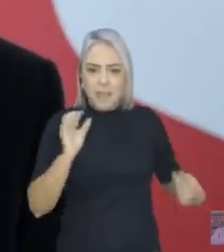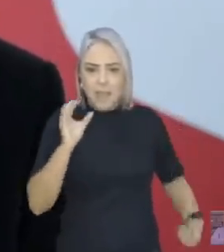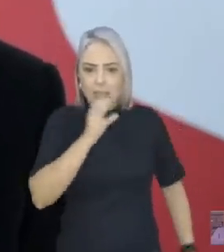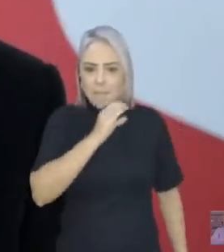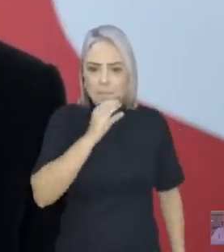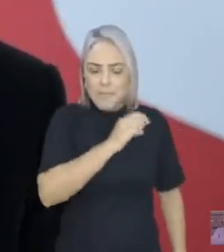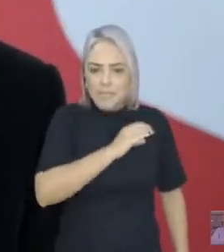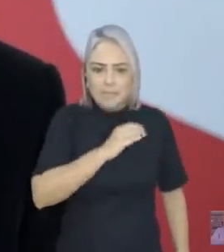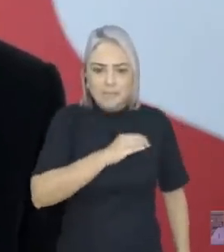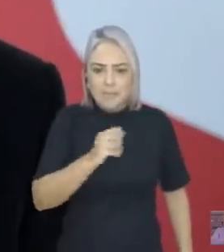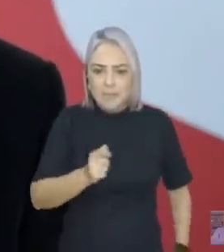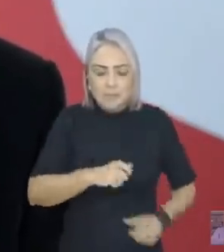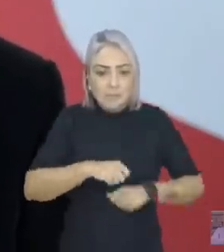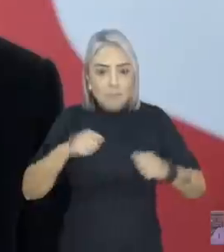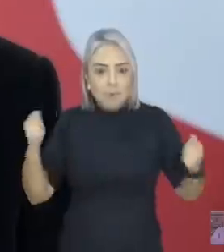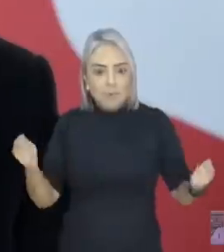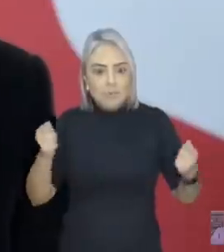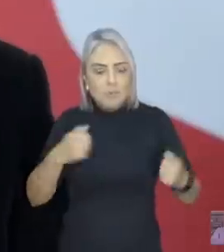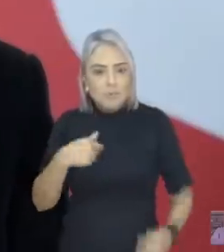gente imaginar.